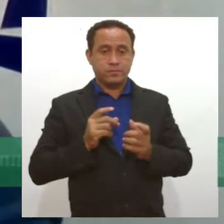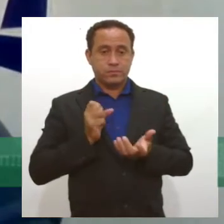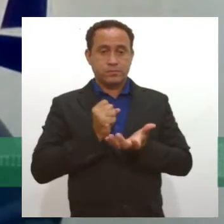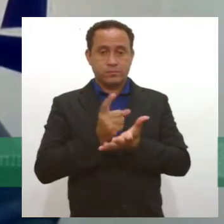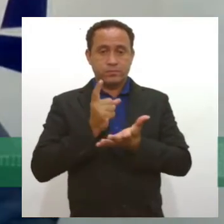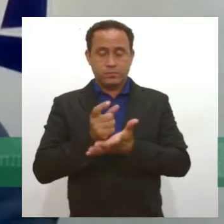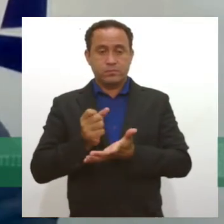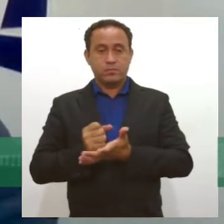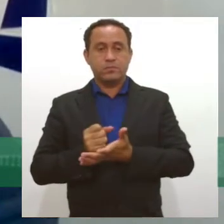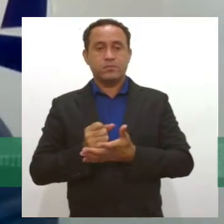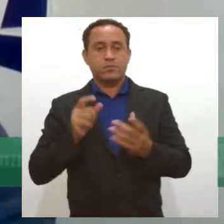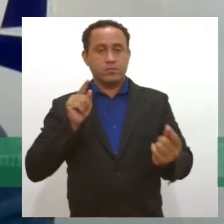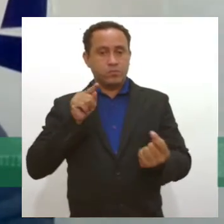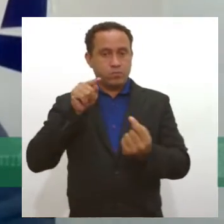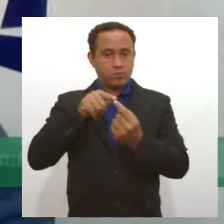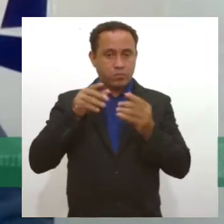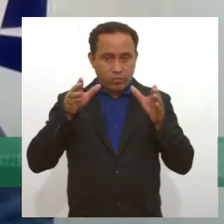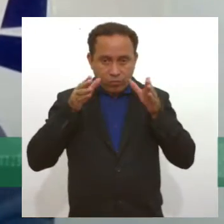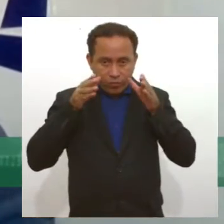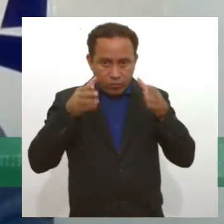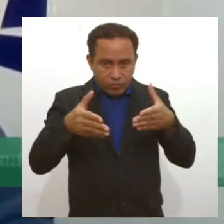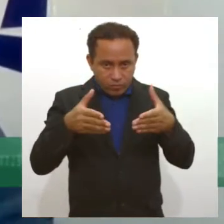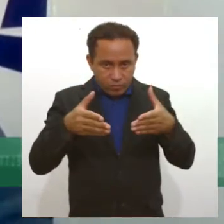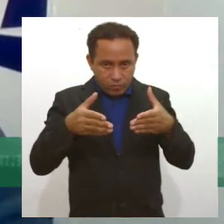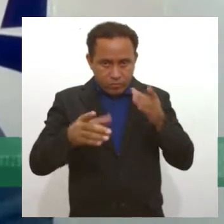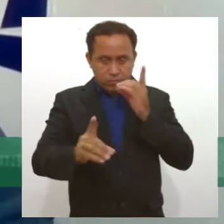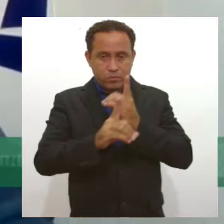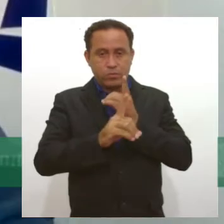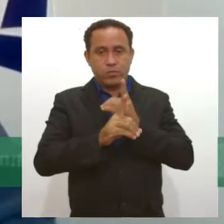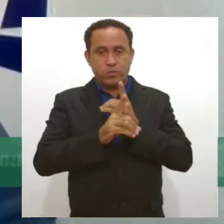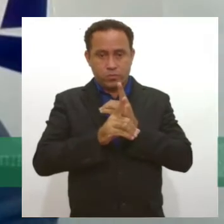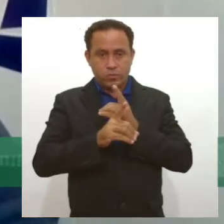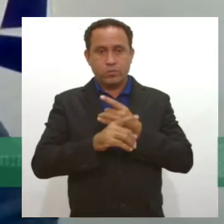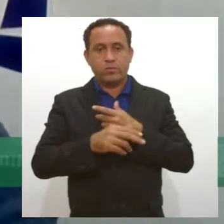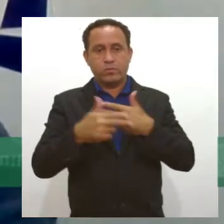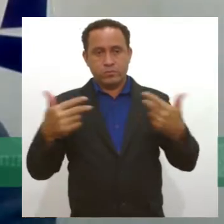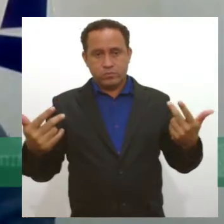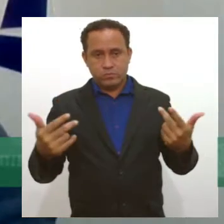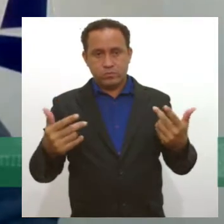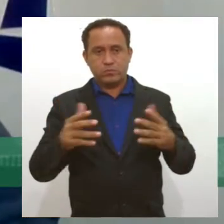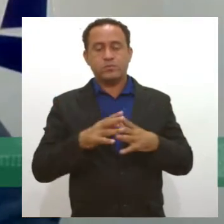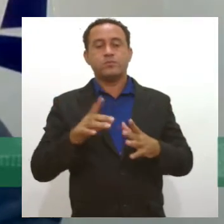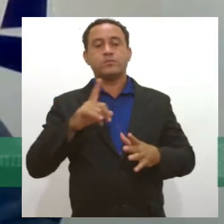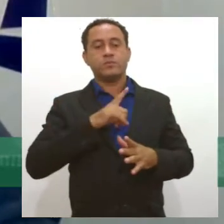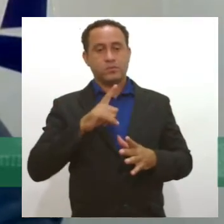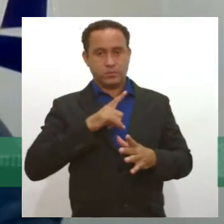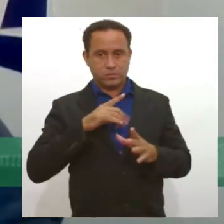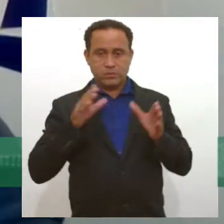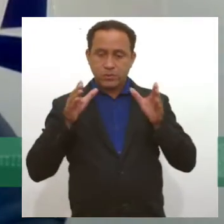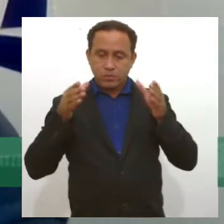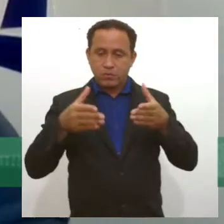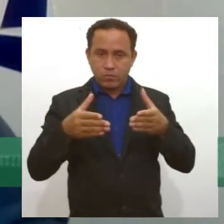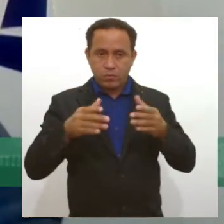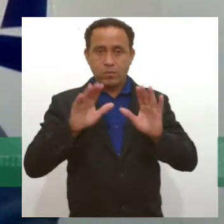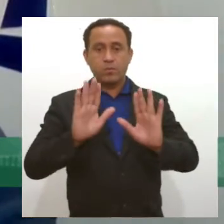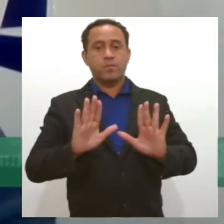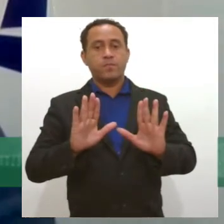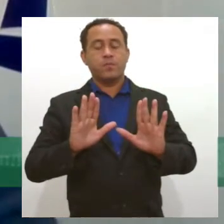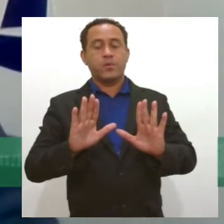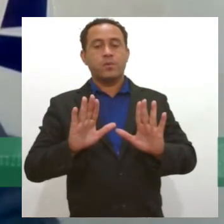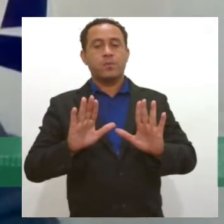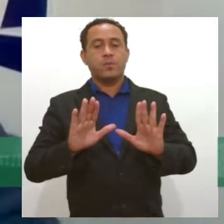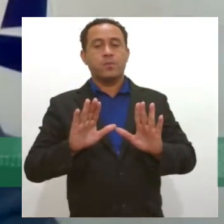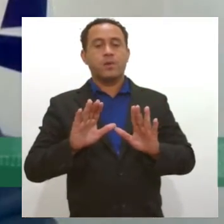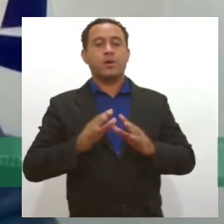deveria estar focado em encontrar esse tipo de coisa. Isso deveria ser o foco dele. Mas o sandbox é